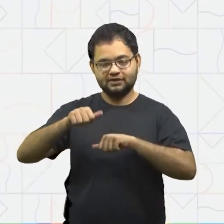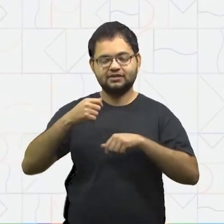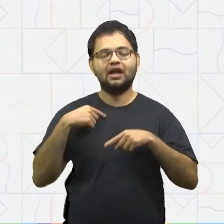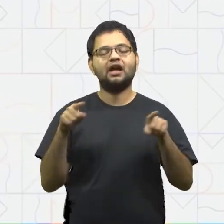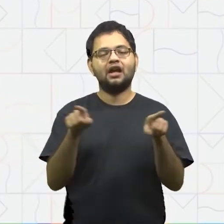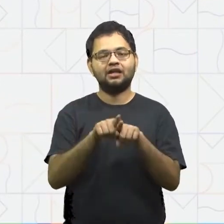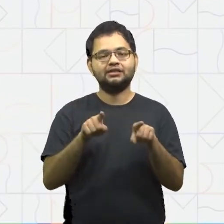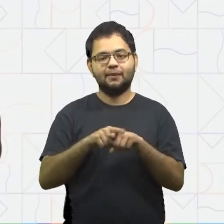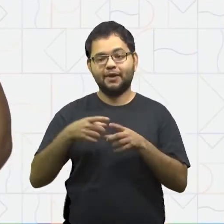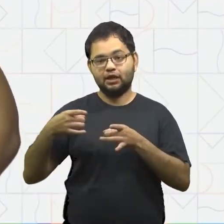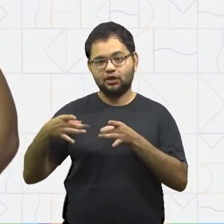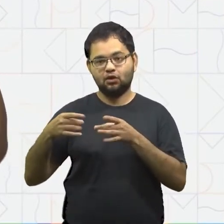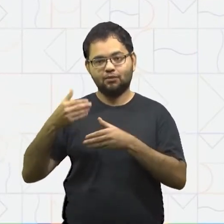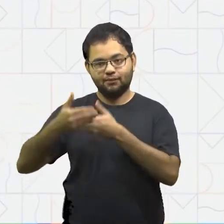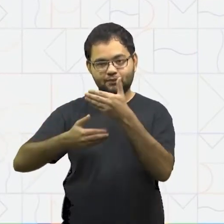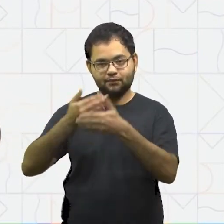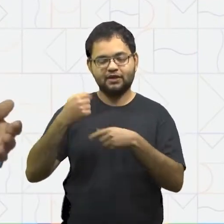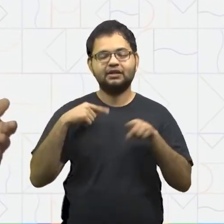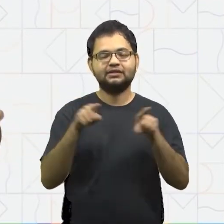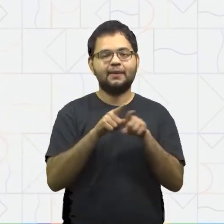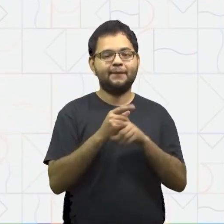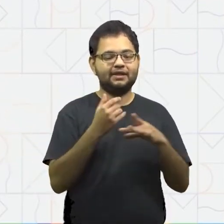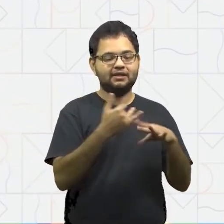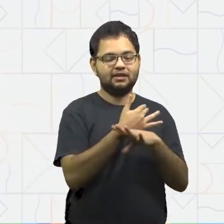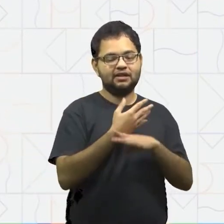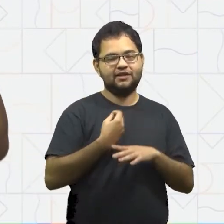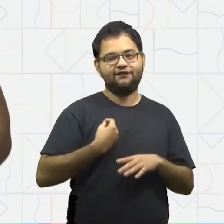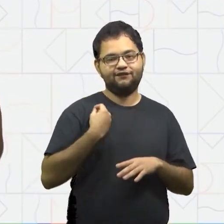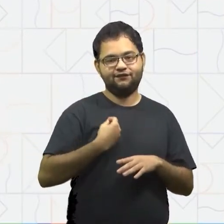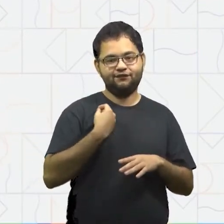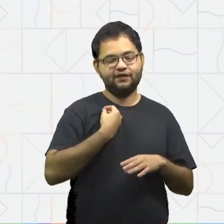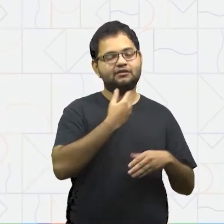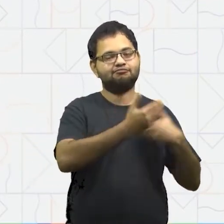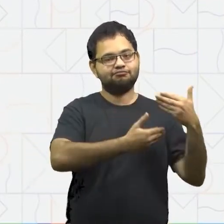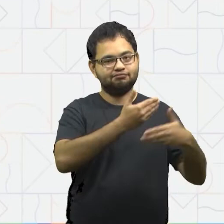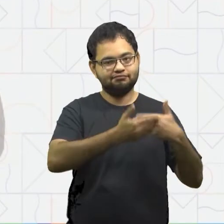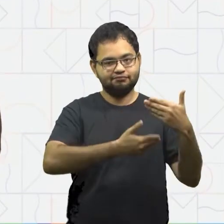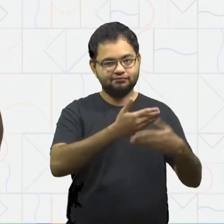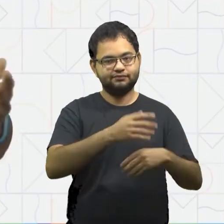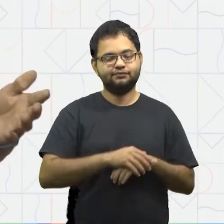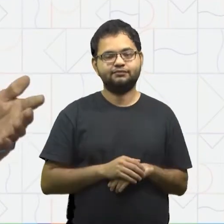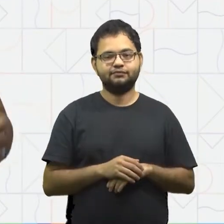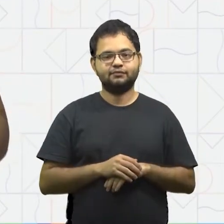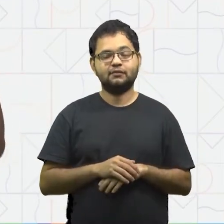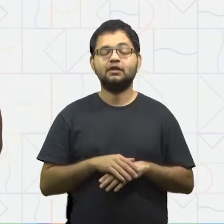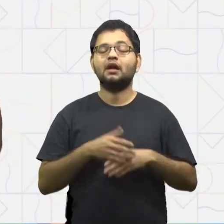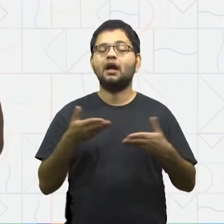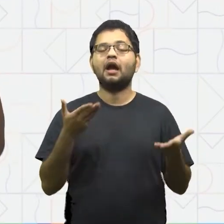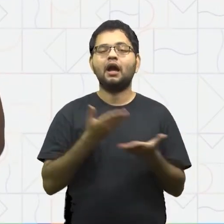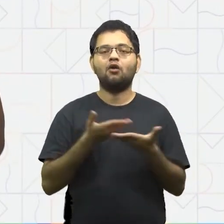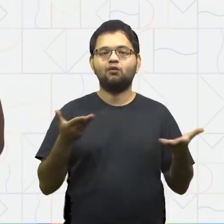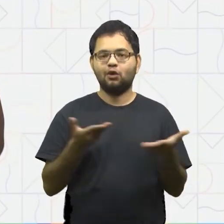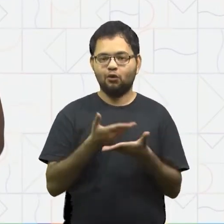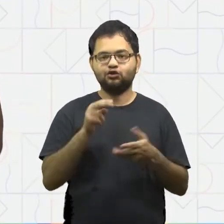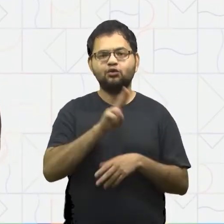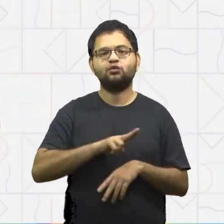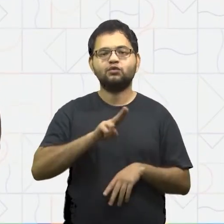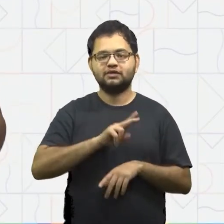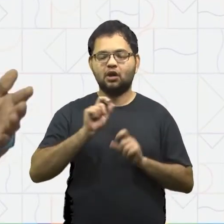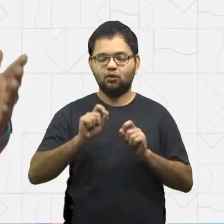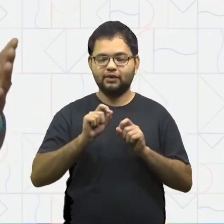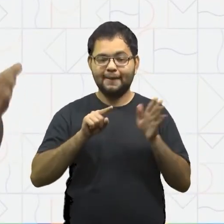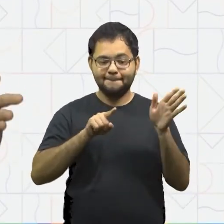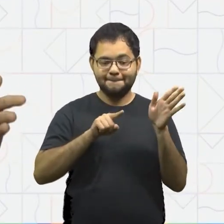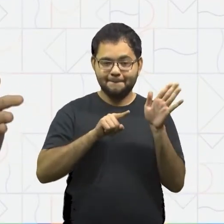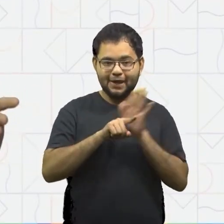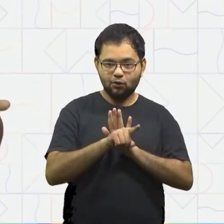com o desenvolvimento do Comércio EA dinâmica da vida comercial nas cidades para esse assunto da aula de hoje vamos trabalhar